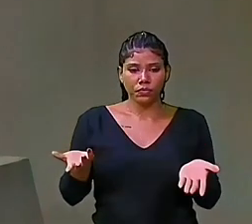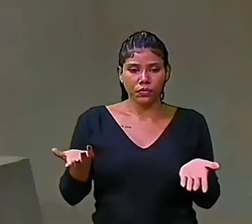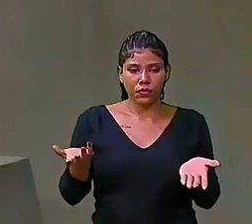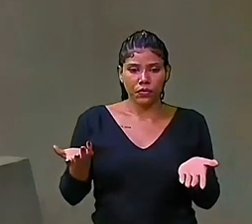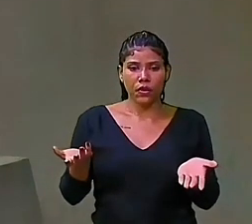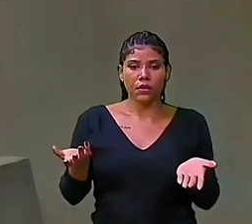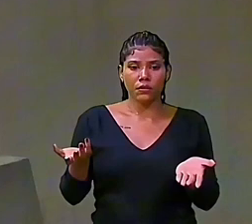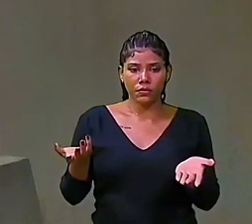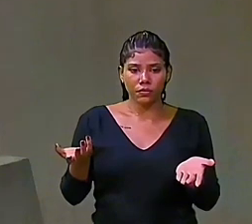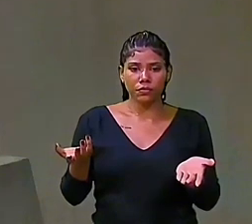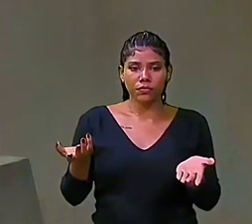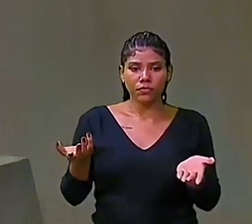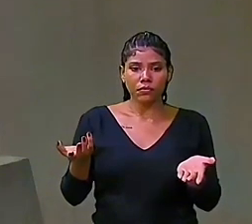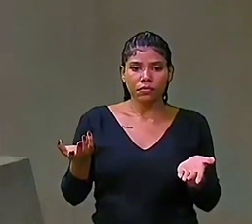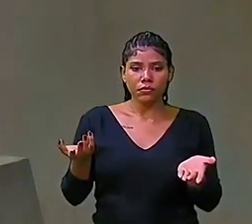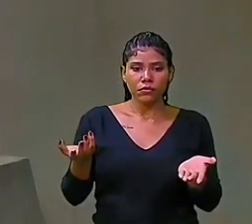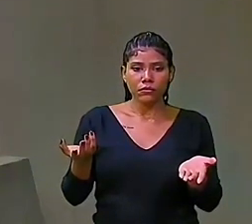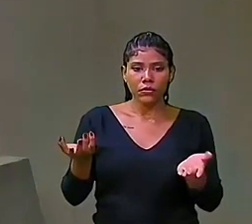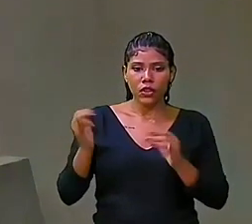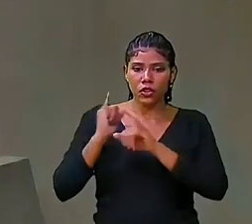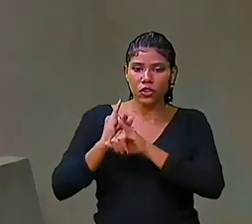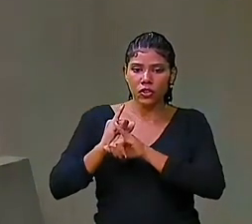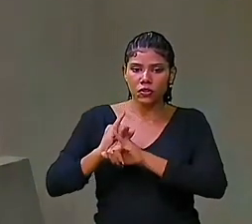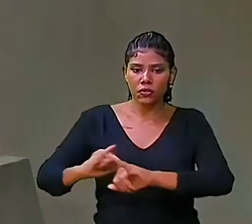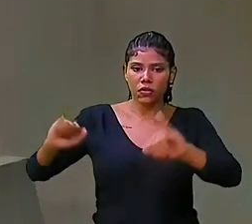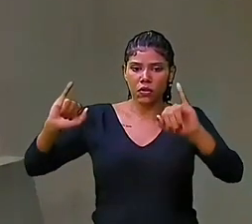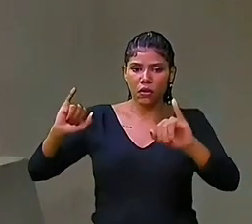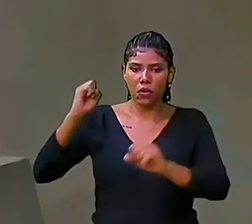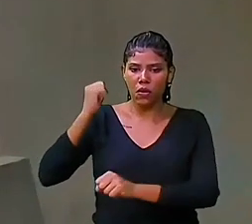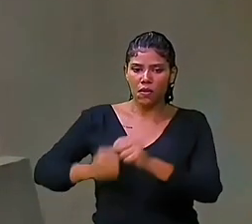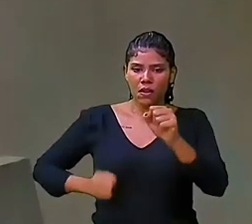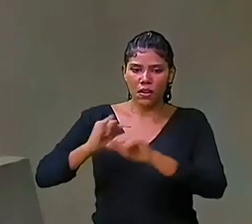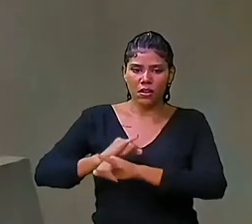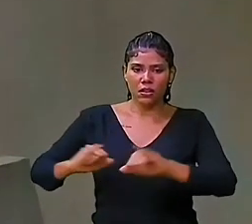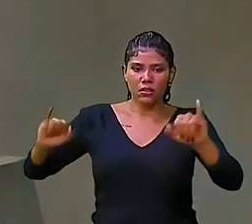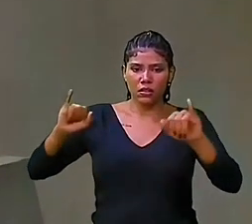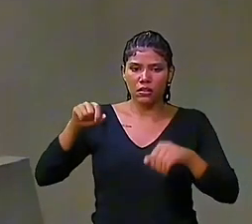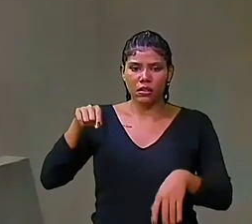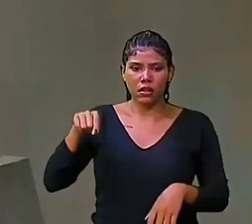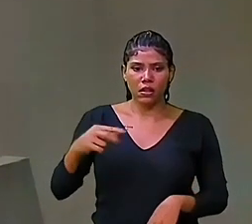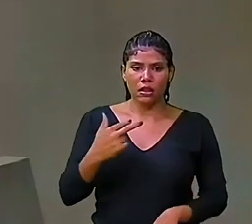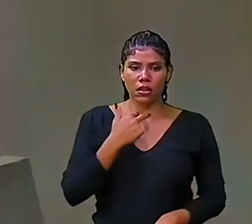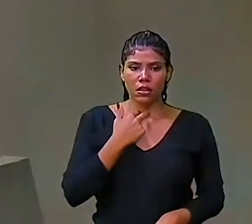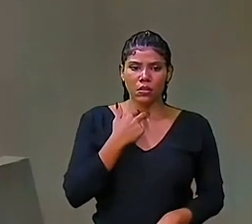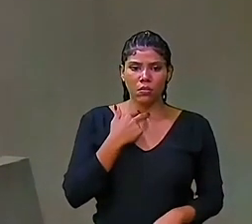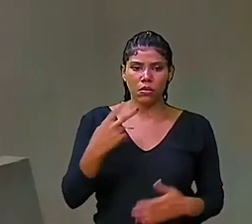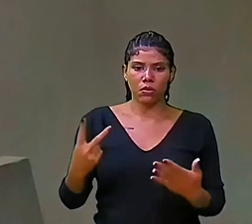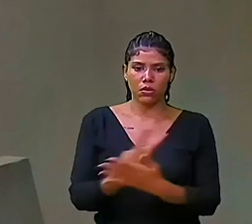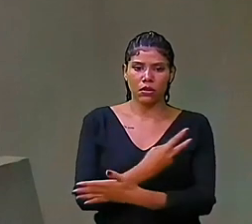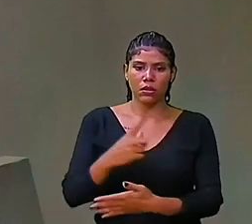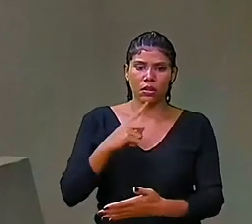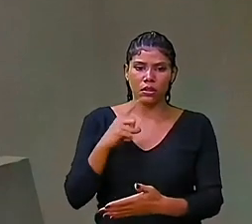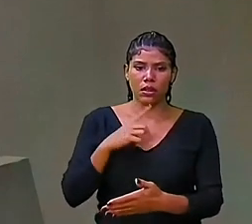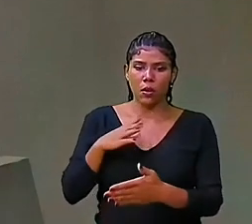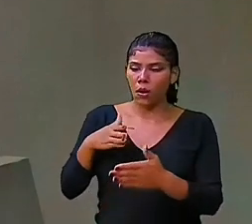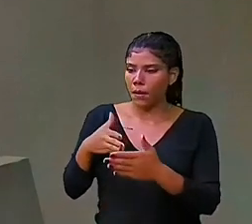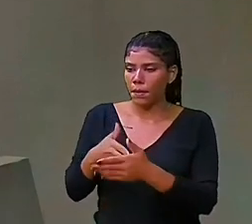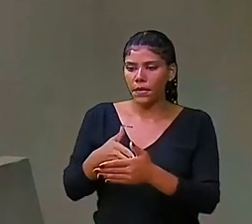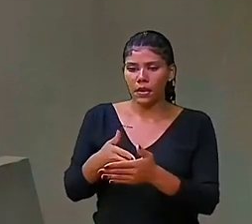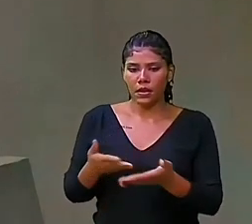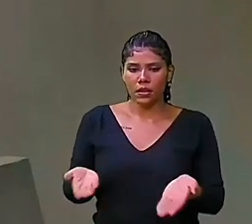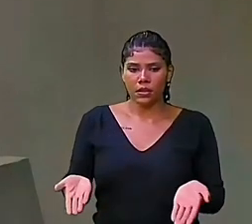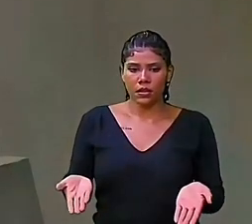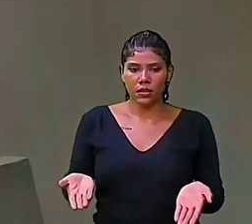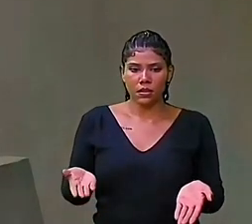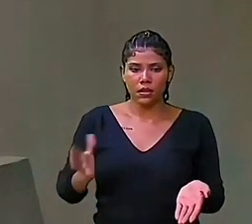contemporâneo de estudos, divulgou uma fake news. Eu disse, isso não pode, há um limite entre nós. O limite